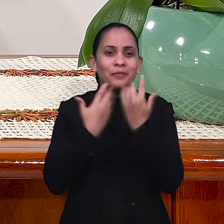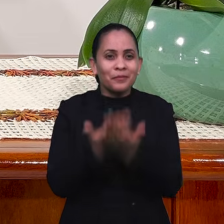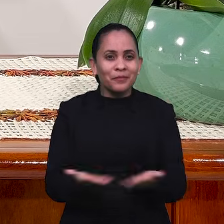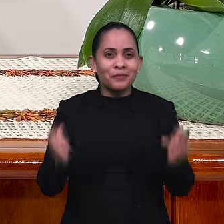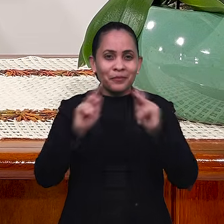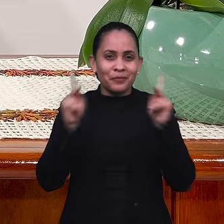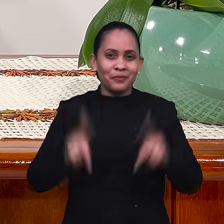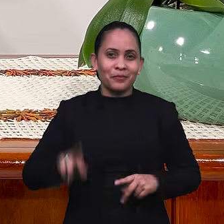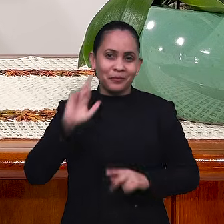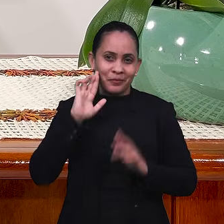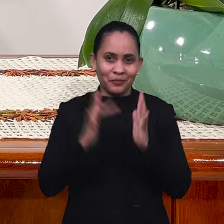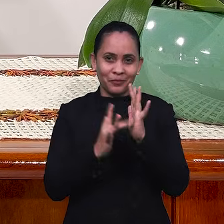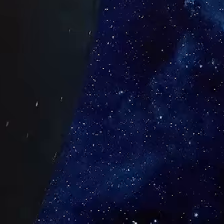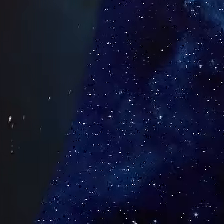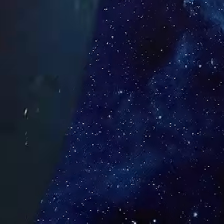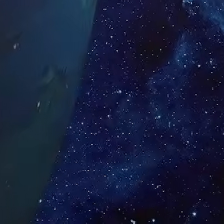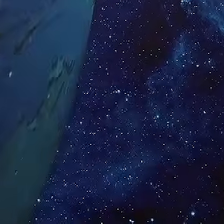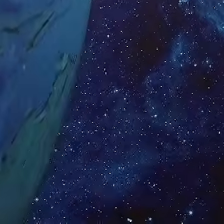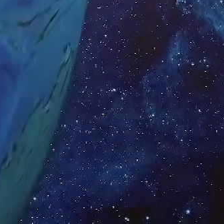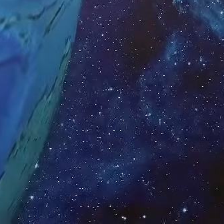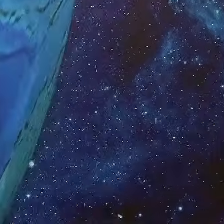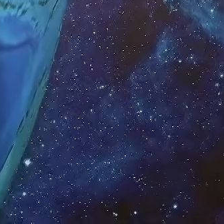a paz do Senhor Jesus.